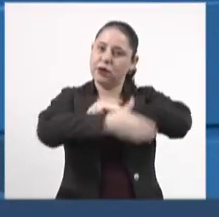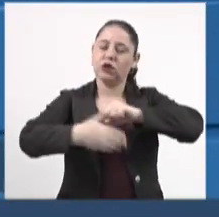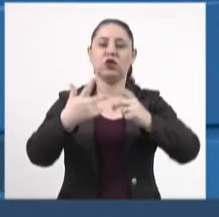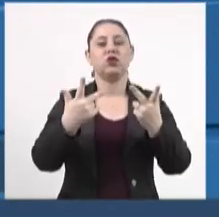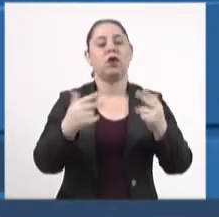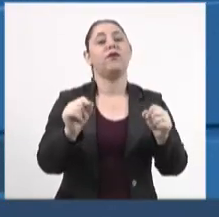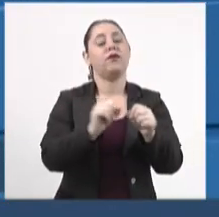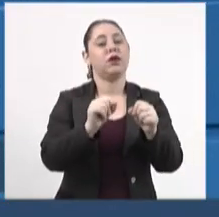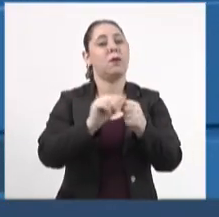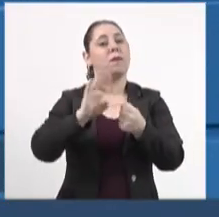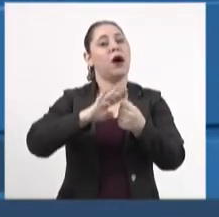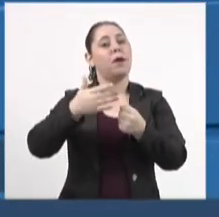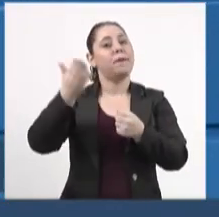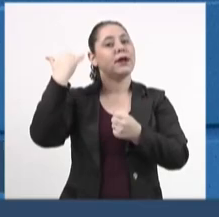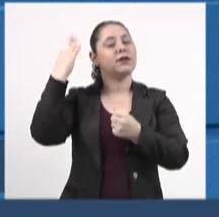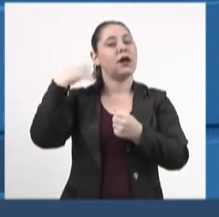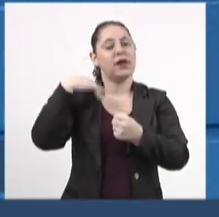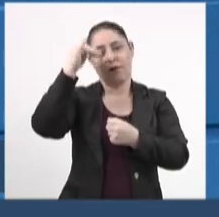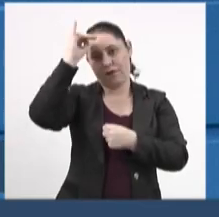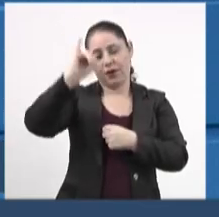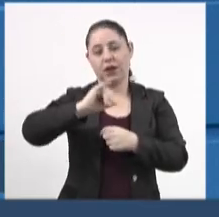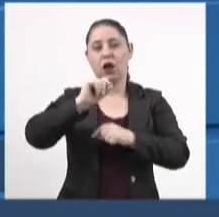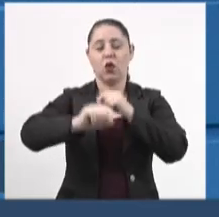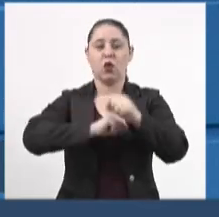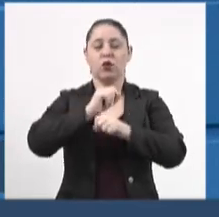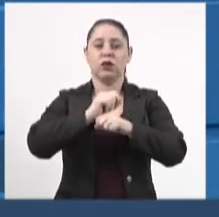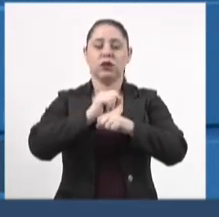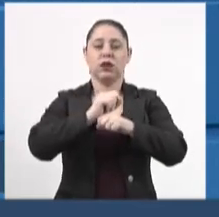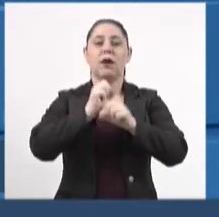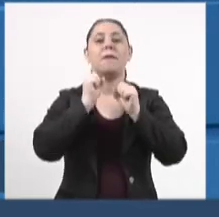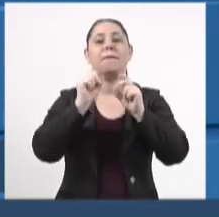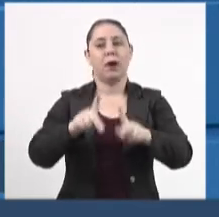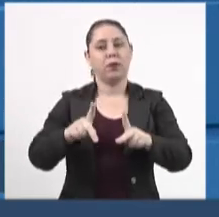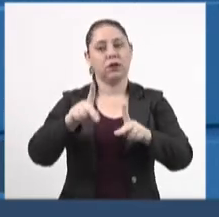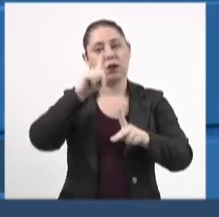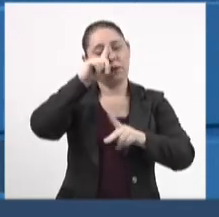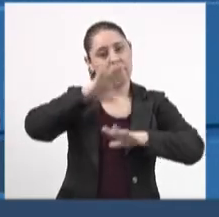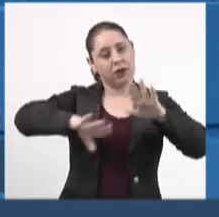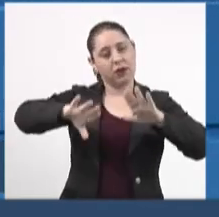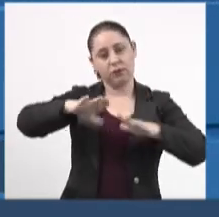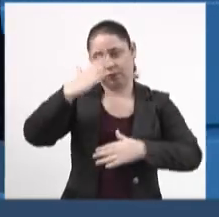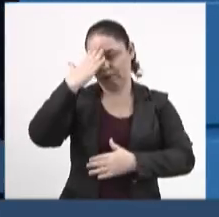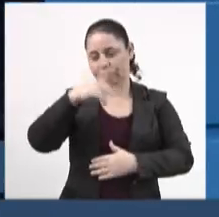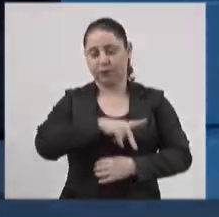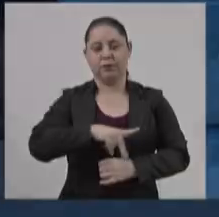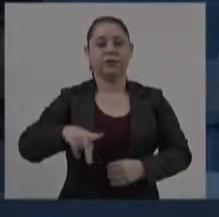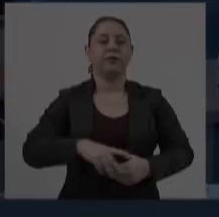no mesmo bairro, para evitar agravamento dos riscos à população. Muito obrigado, senhor presidente.